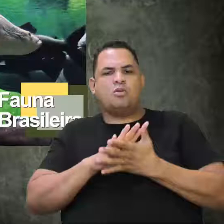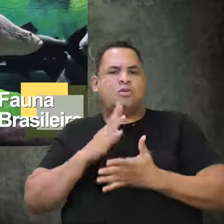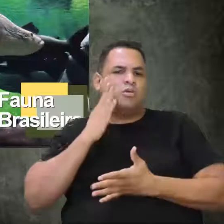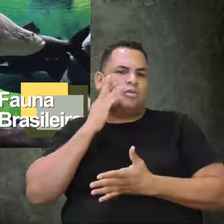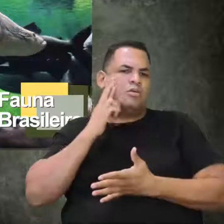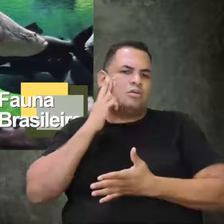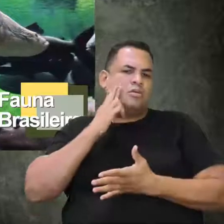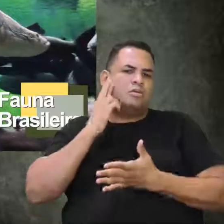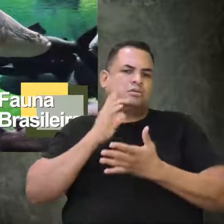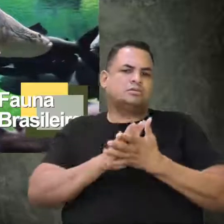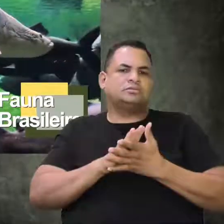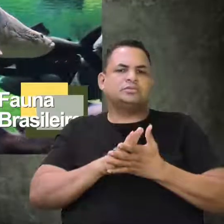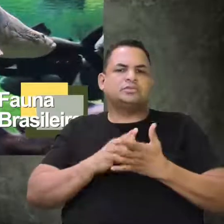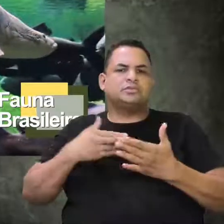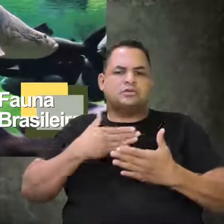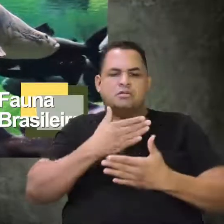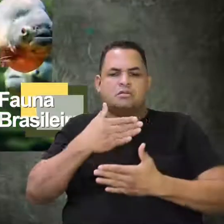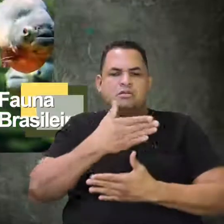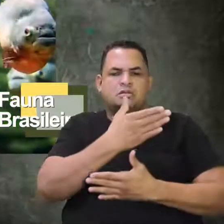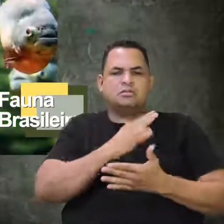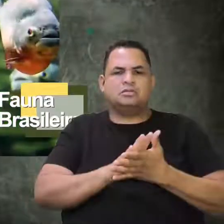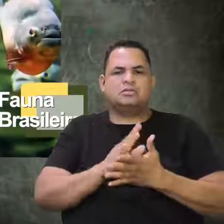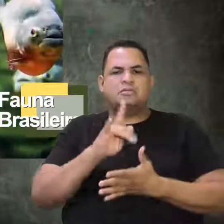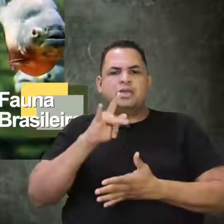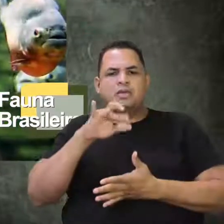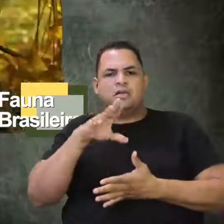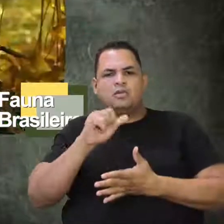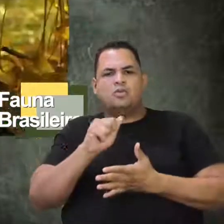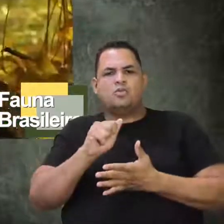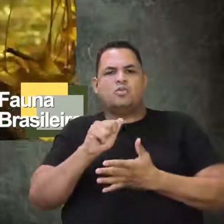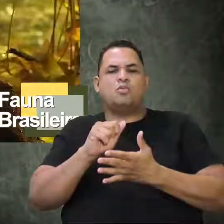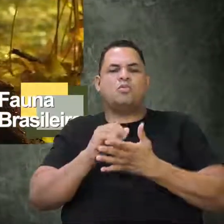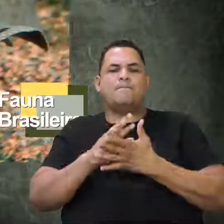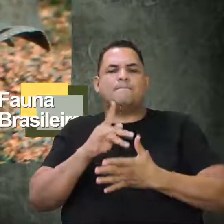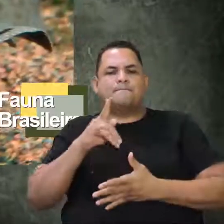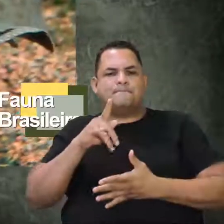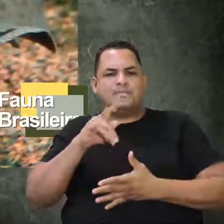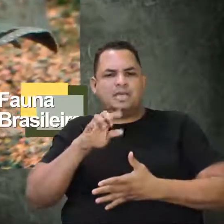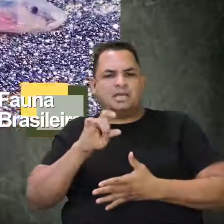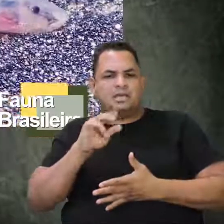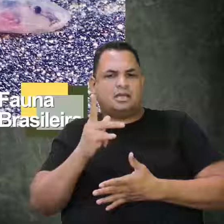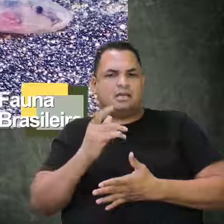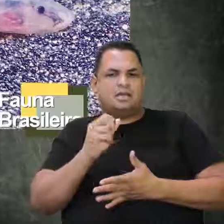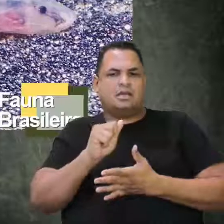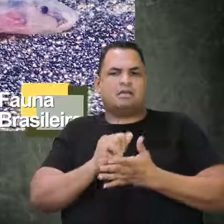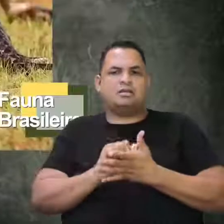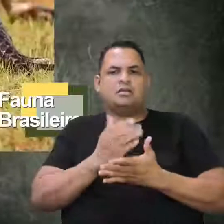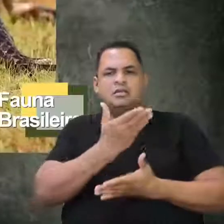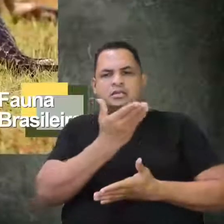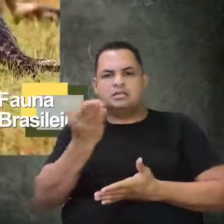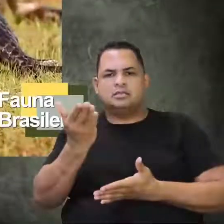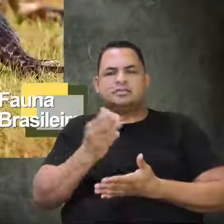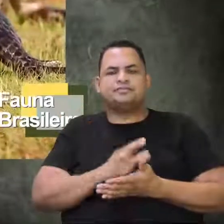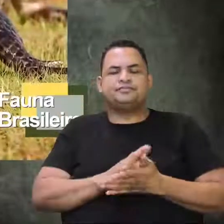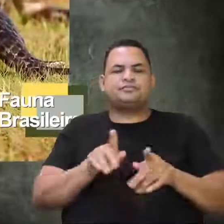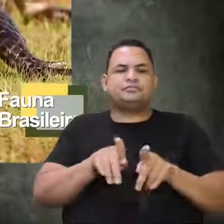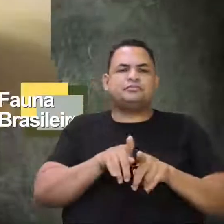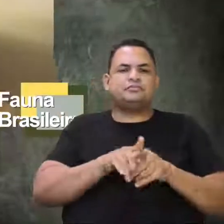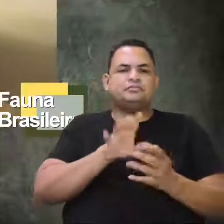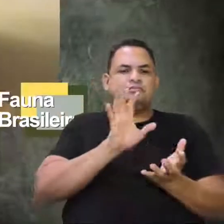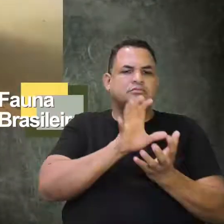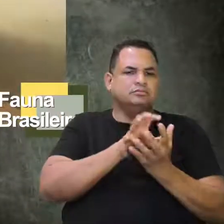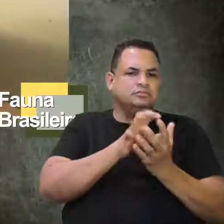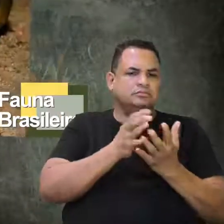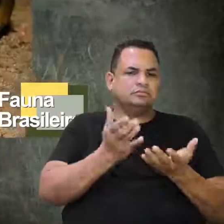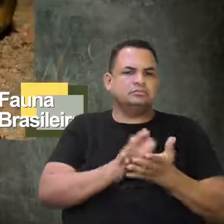são encontrados nessas águas, como o pirarucu, a piranha, a enguia elétrica, a raia e o candiru. Também os jacarés,